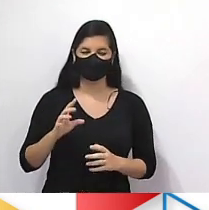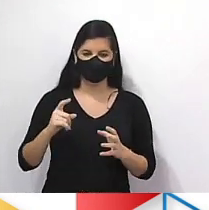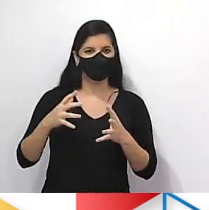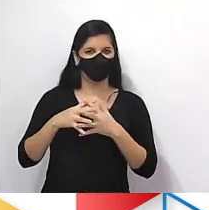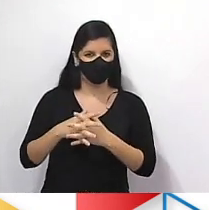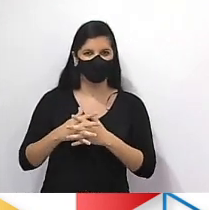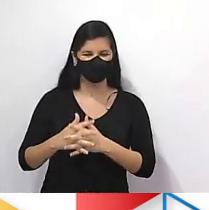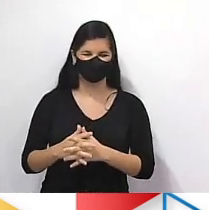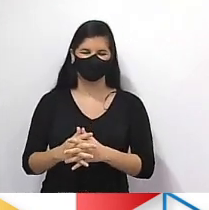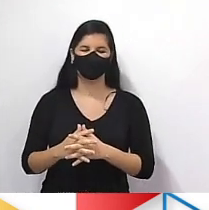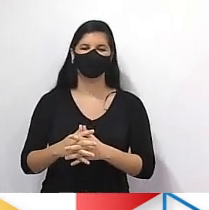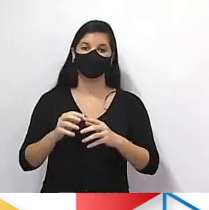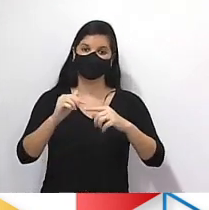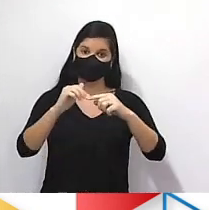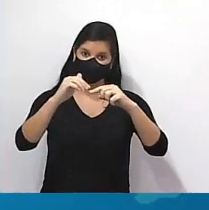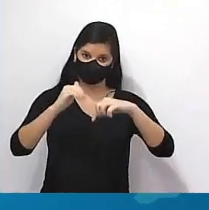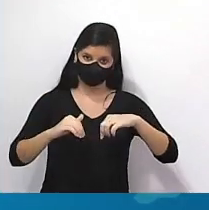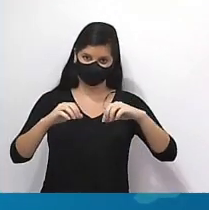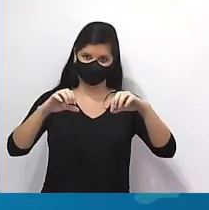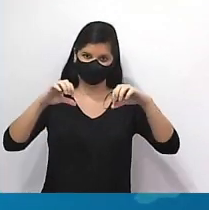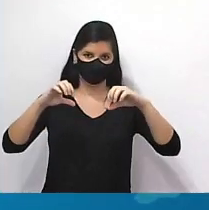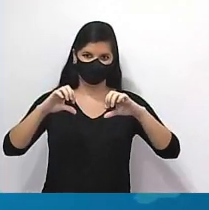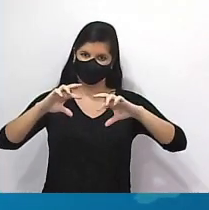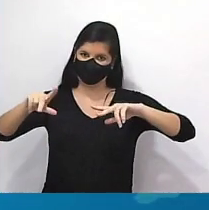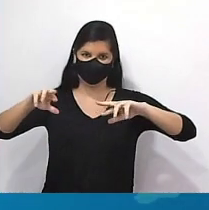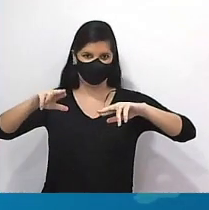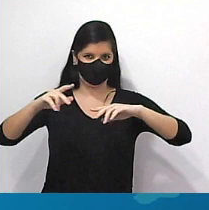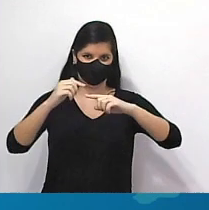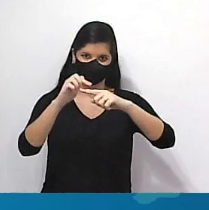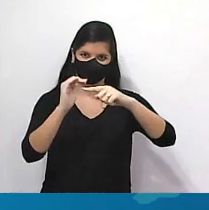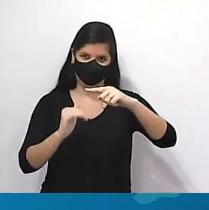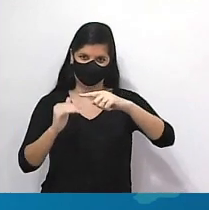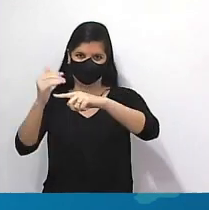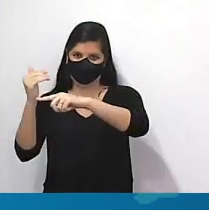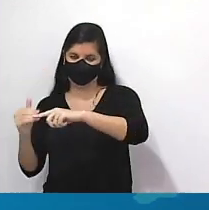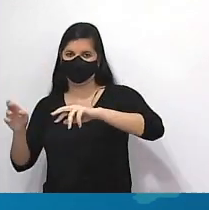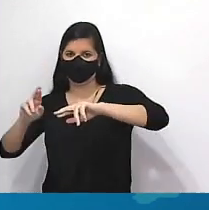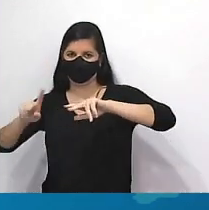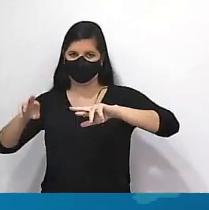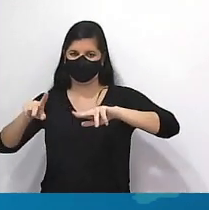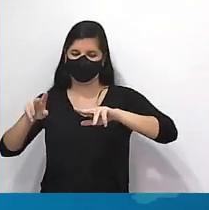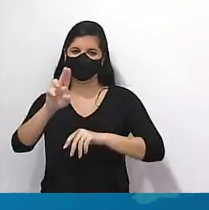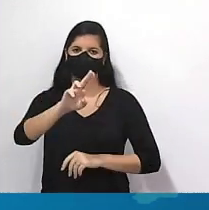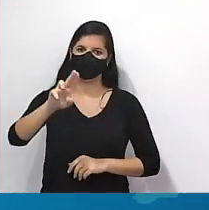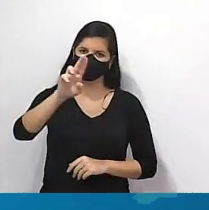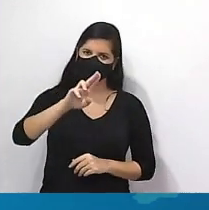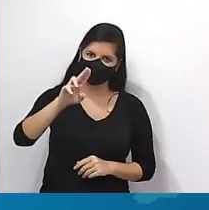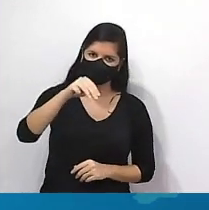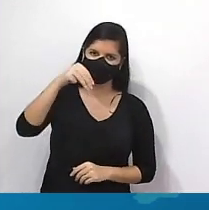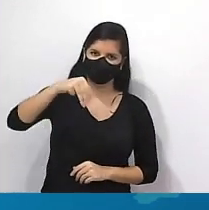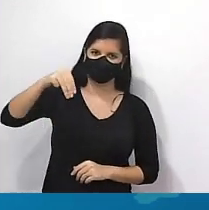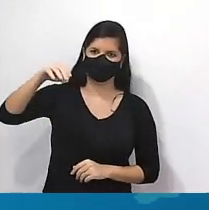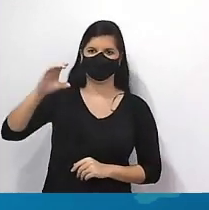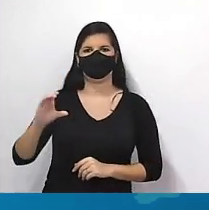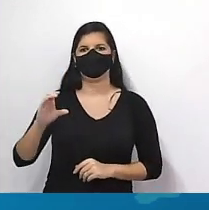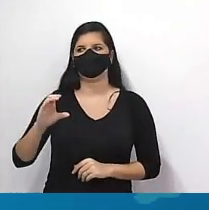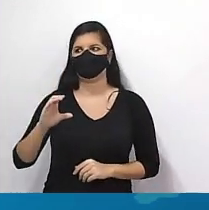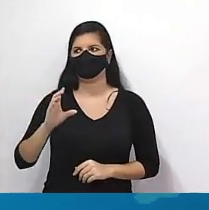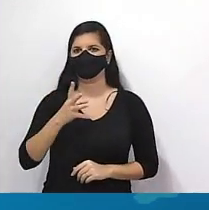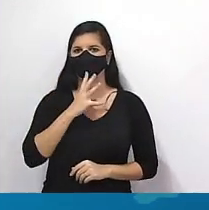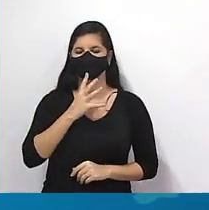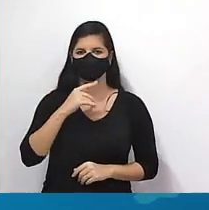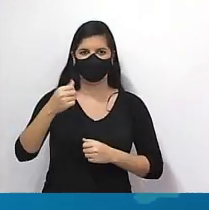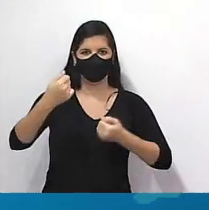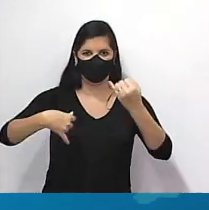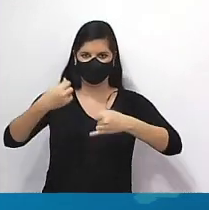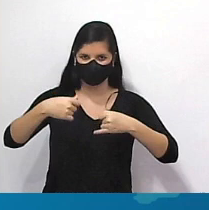complexo quando os denominadores não são iguais, tá? Que nós vamos usar o MMC, tão falado aí